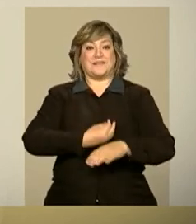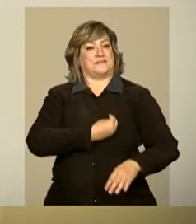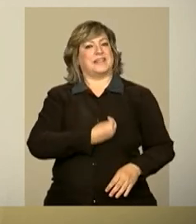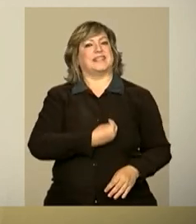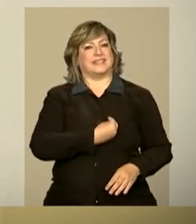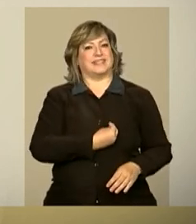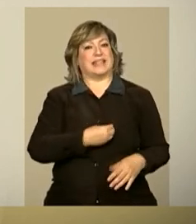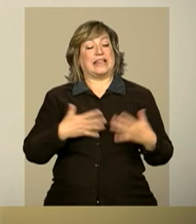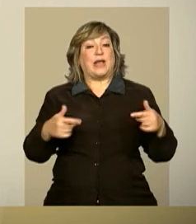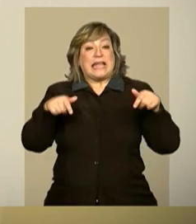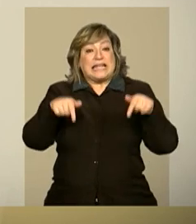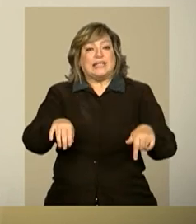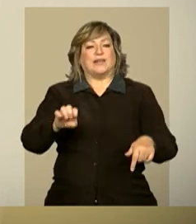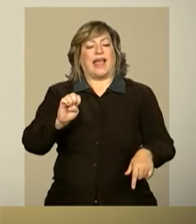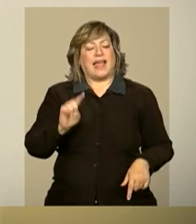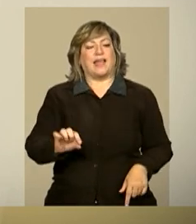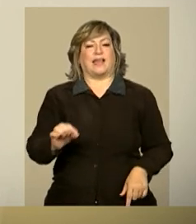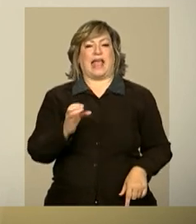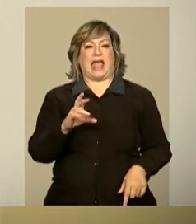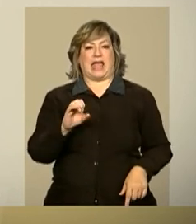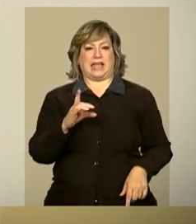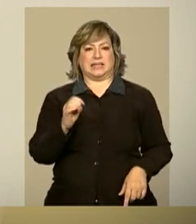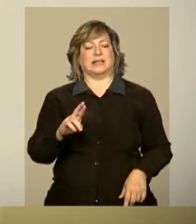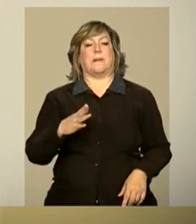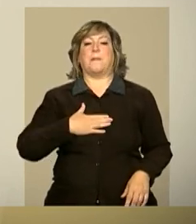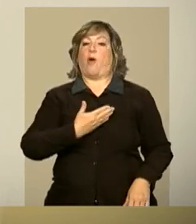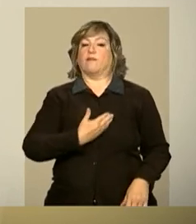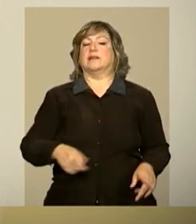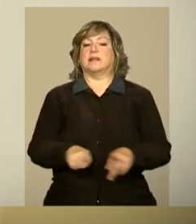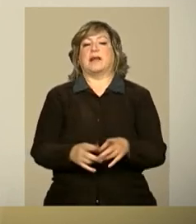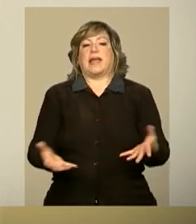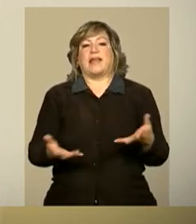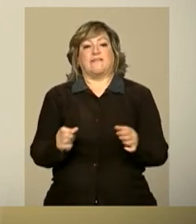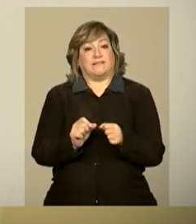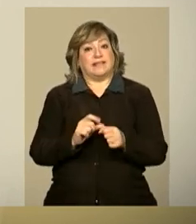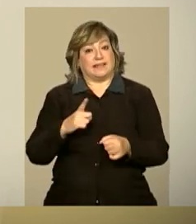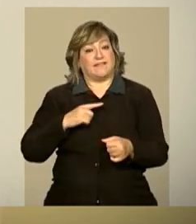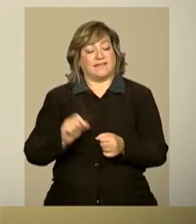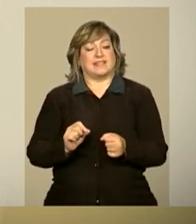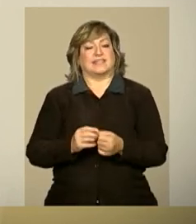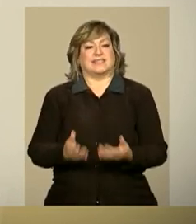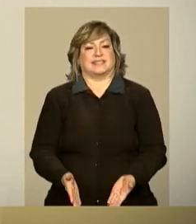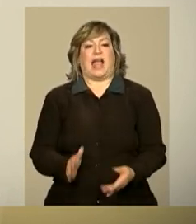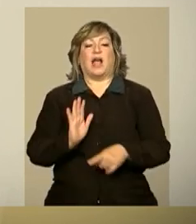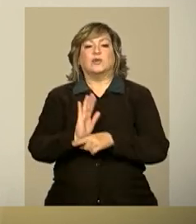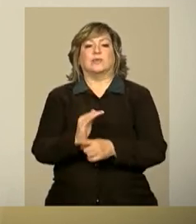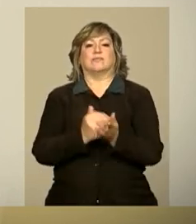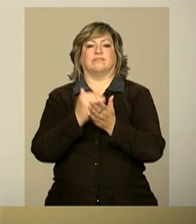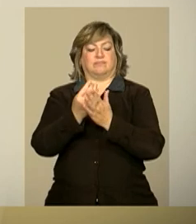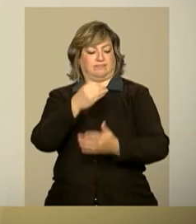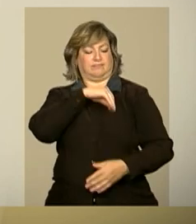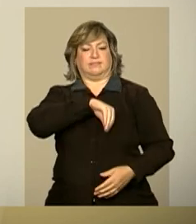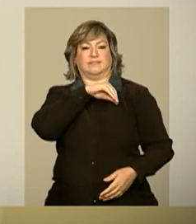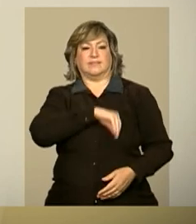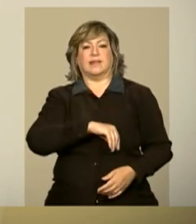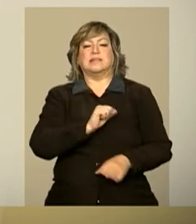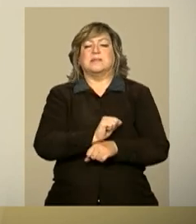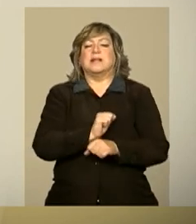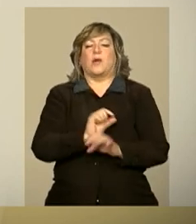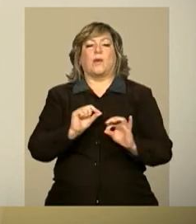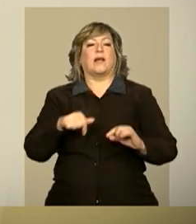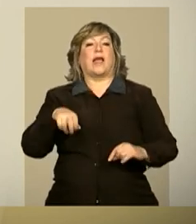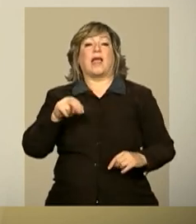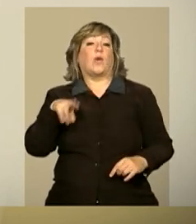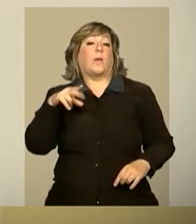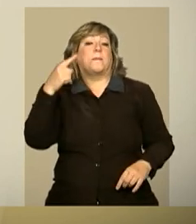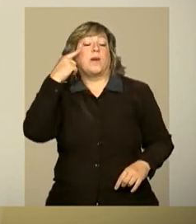de vida pois é isso que o crescer e o meu governo estão fazendo Luciano está tá dando aumentar a renda EA esperança de quem